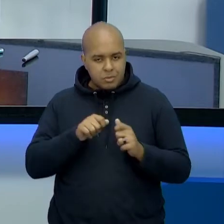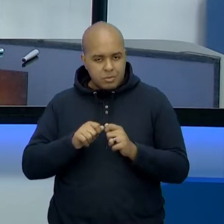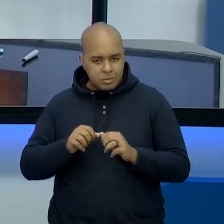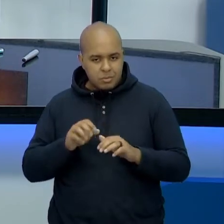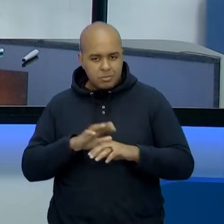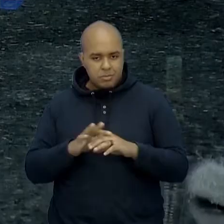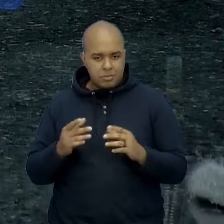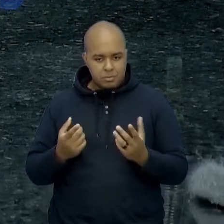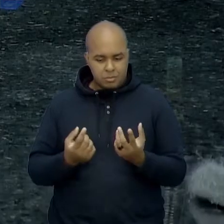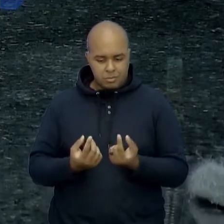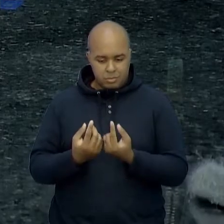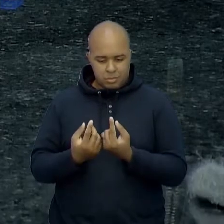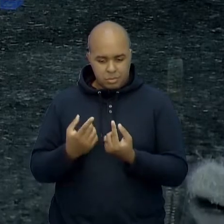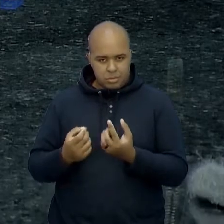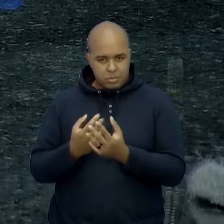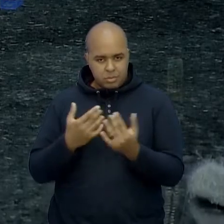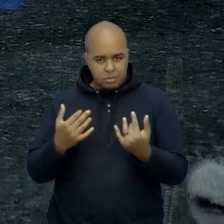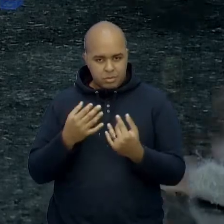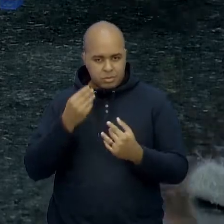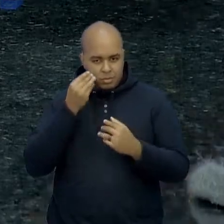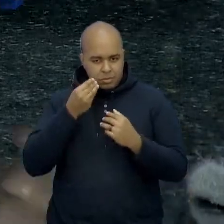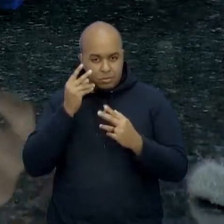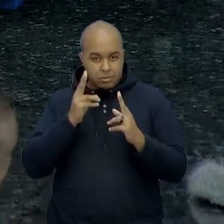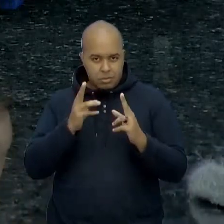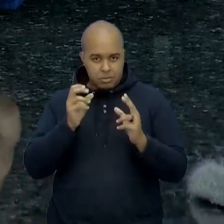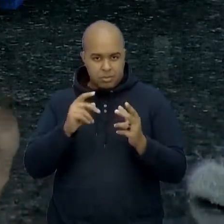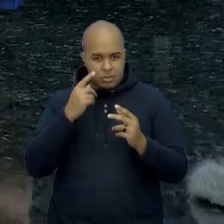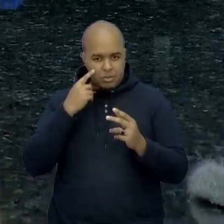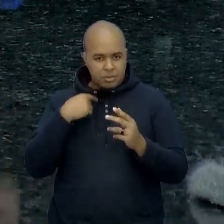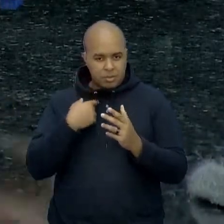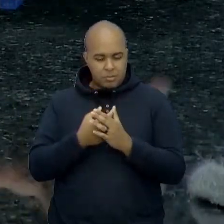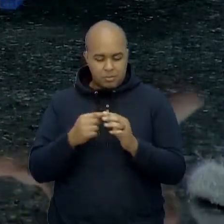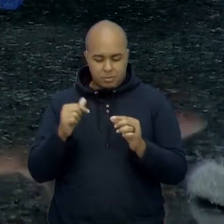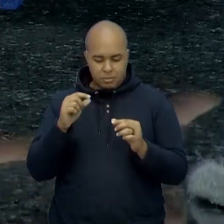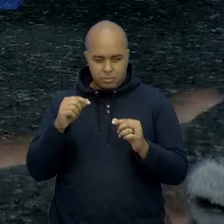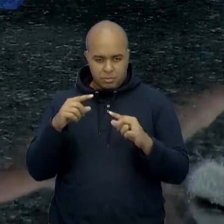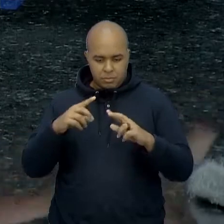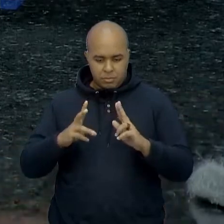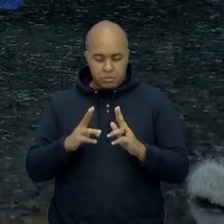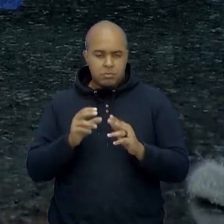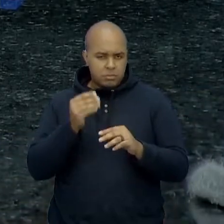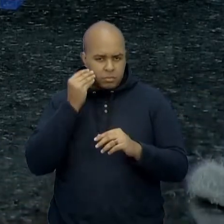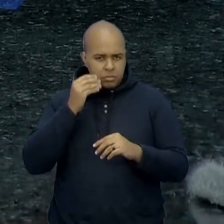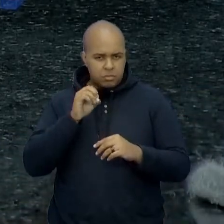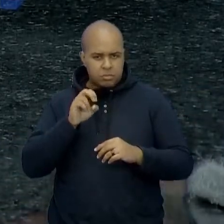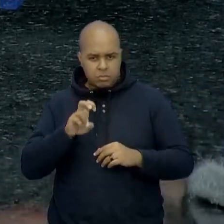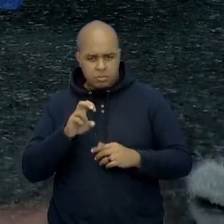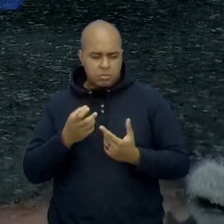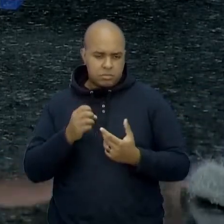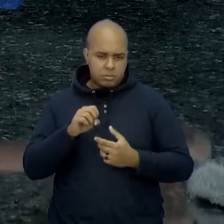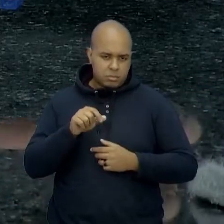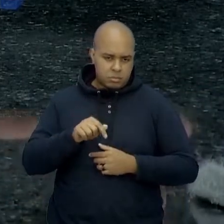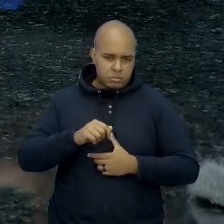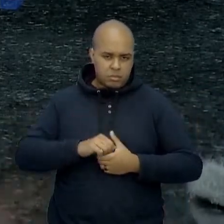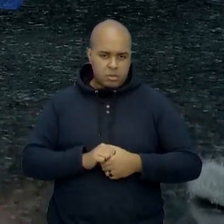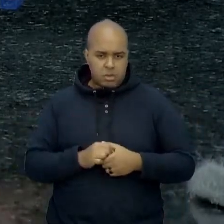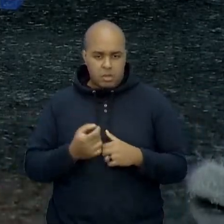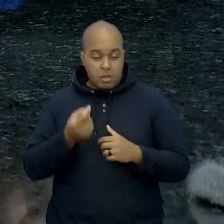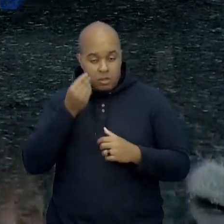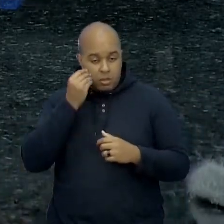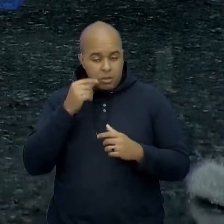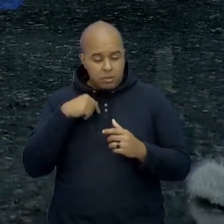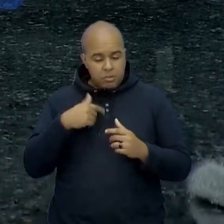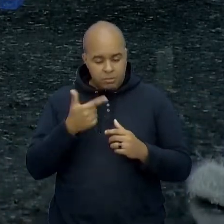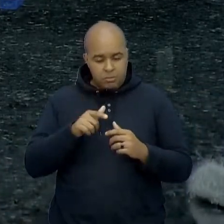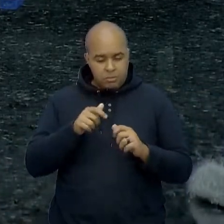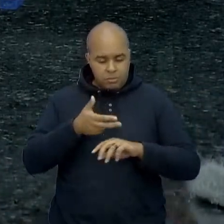conseguir fazer a reprodução desse experimento, tá? Então é uma grafite, você pode testar 0,5, 0,7, eu testei,